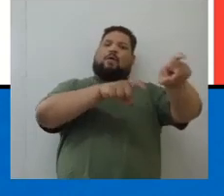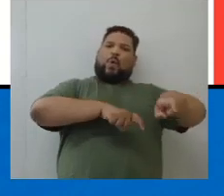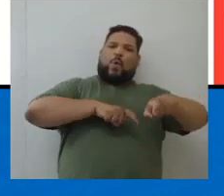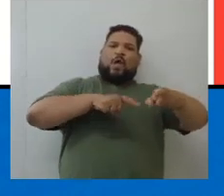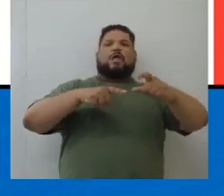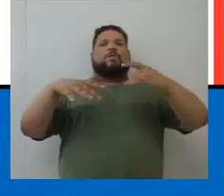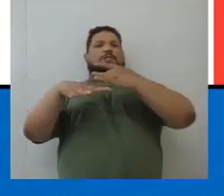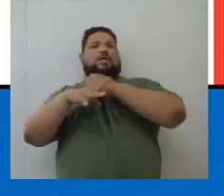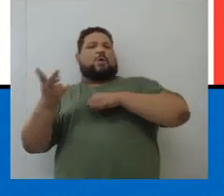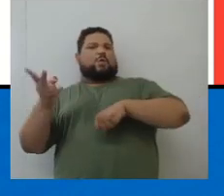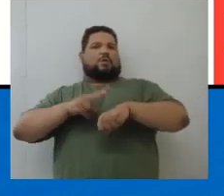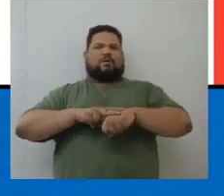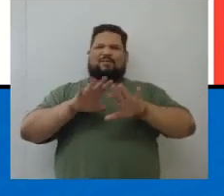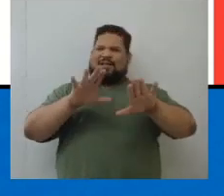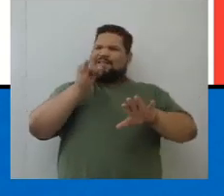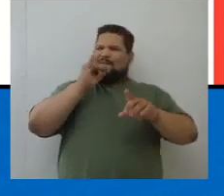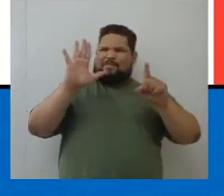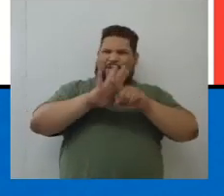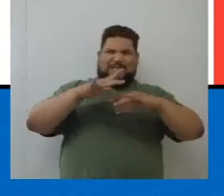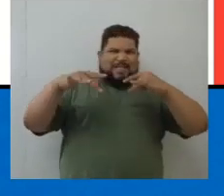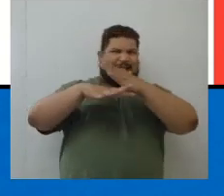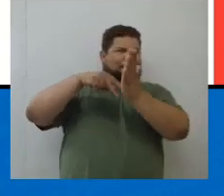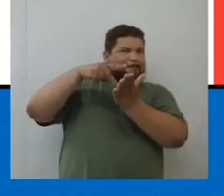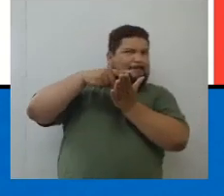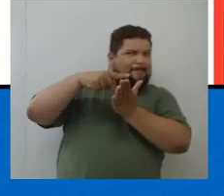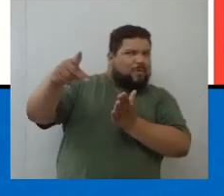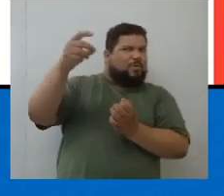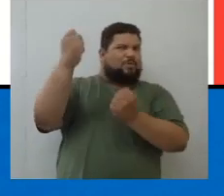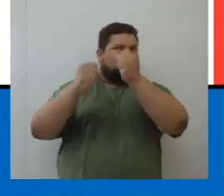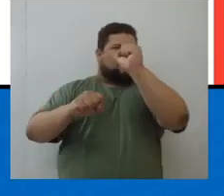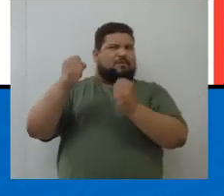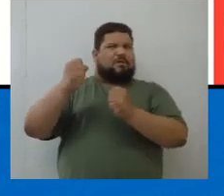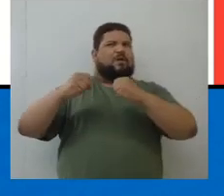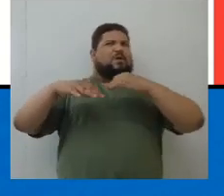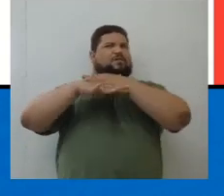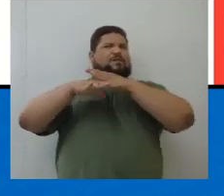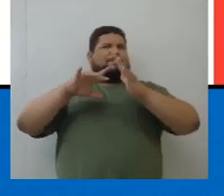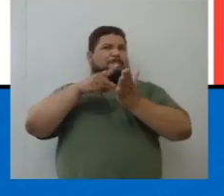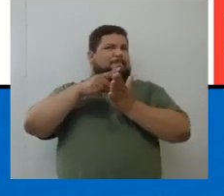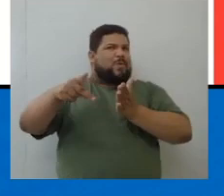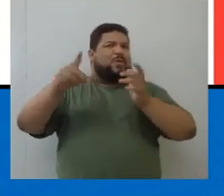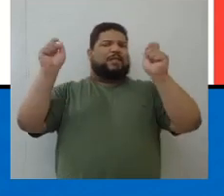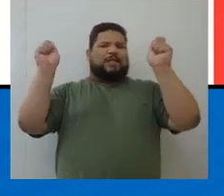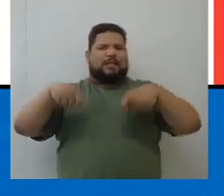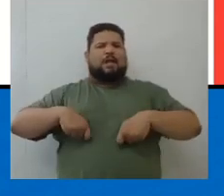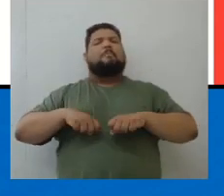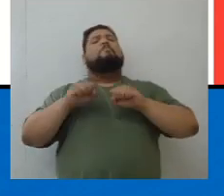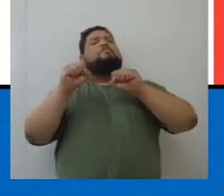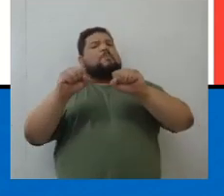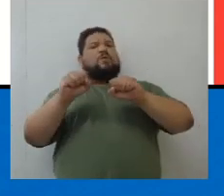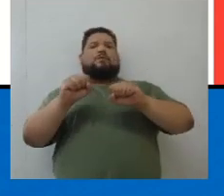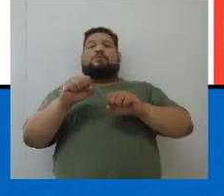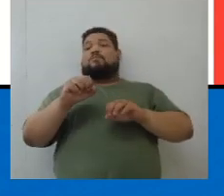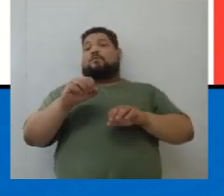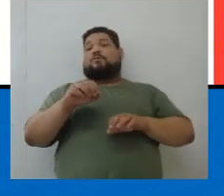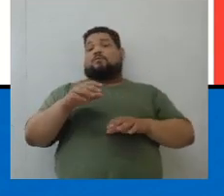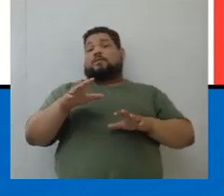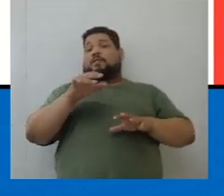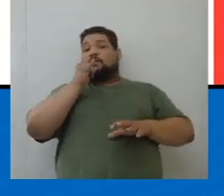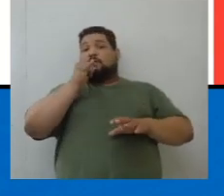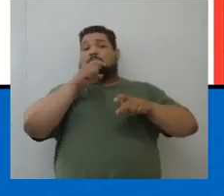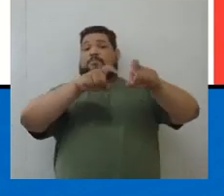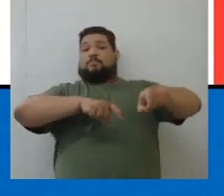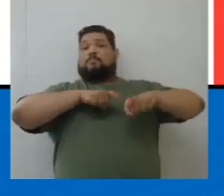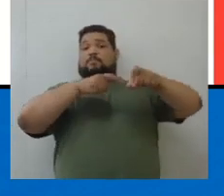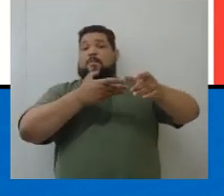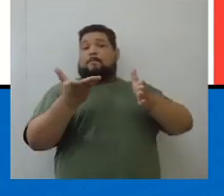áreas rurais. Ah, mas uma cidade pode ser só urbana, Daniel? Pode também, né, desde que ela não apresente nenhum processo de